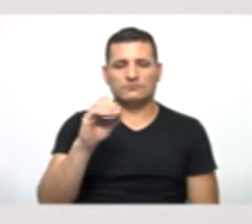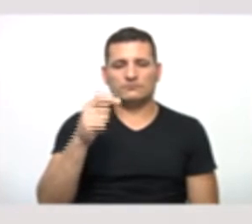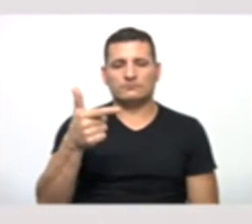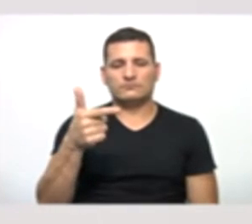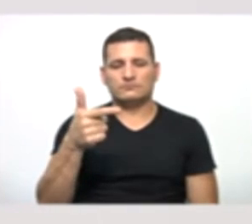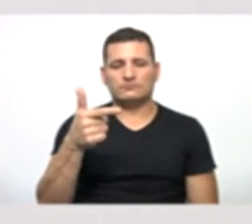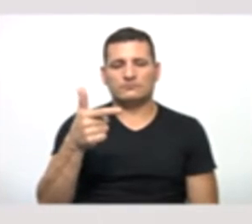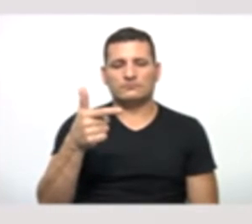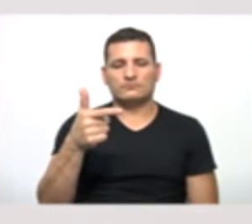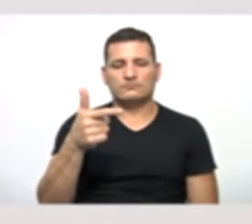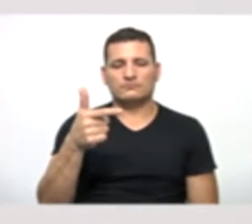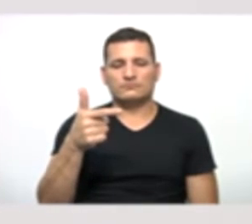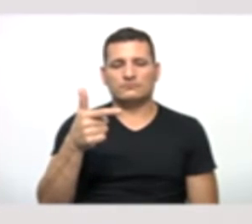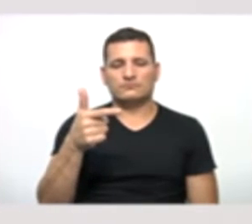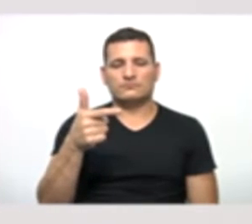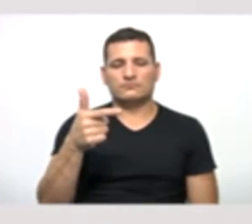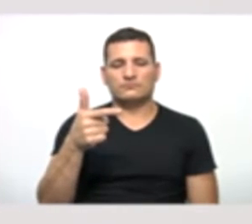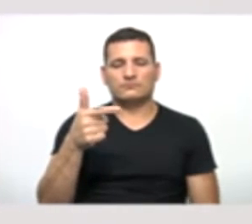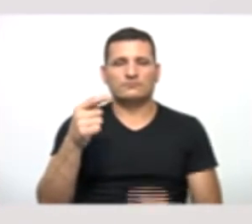1,02, sinal de igual,